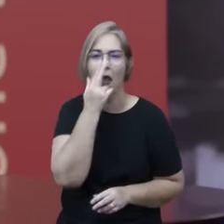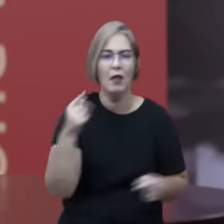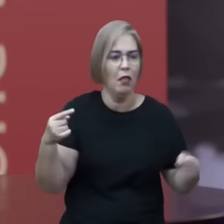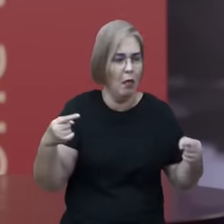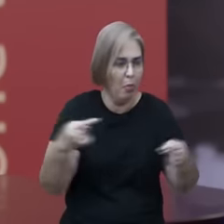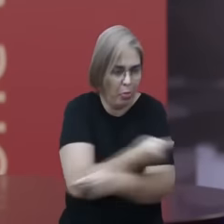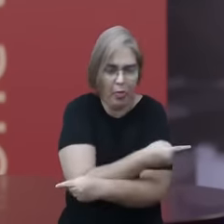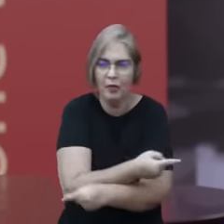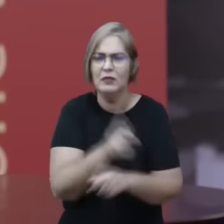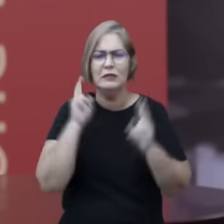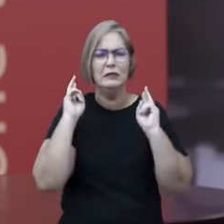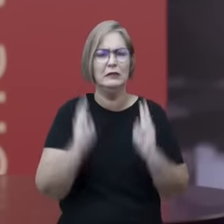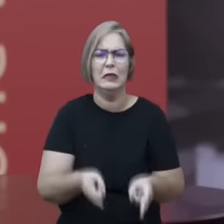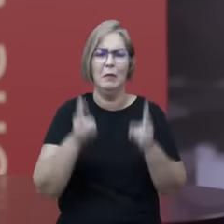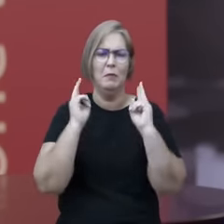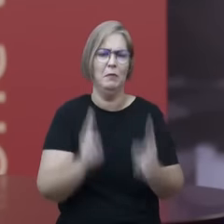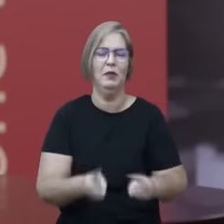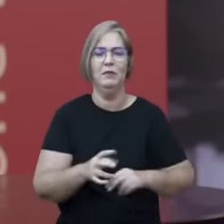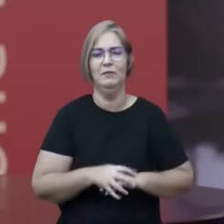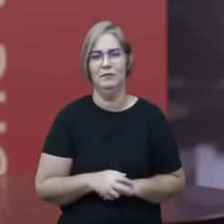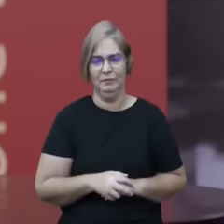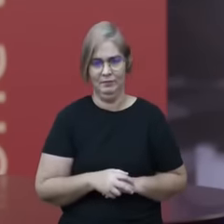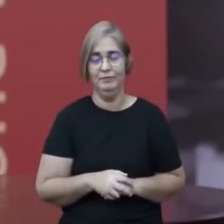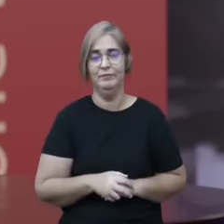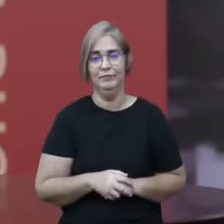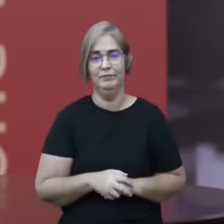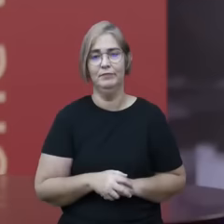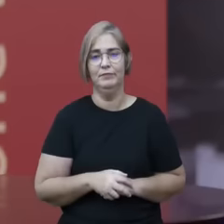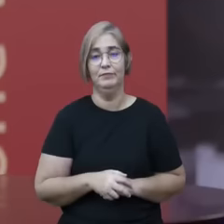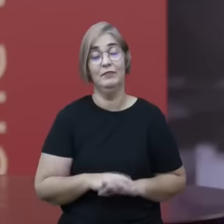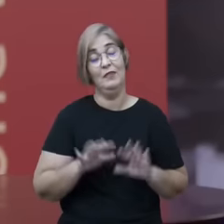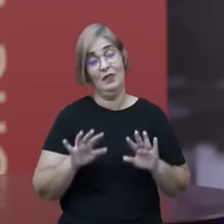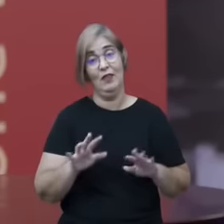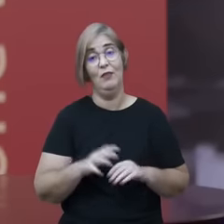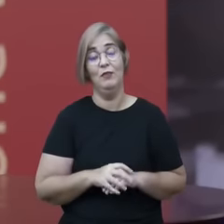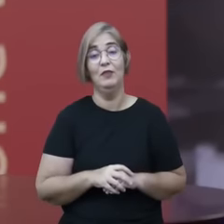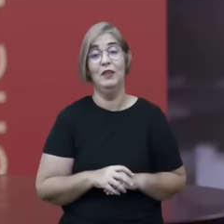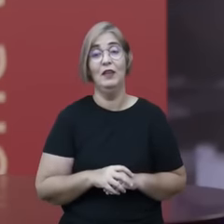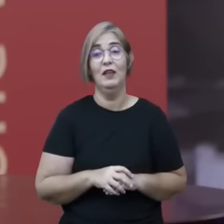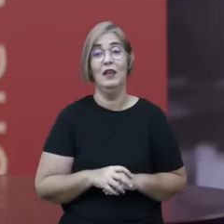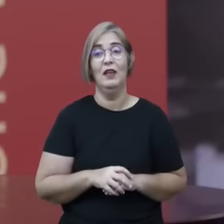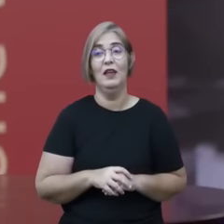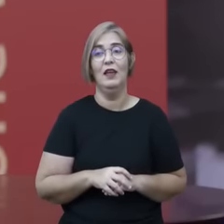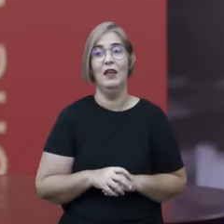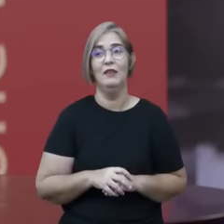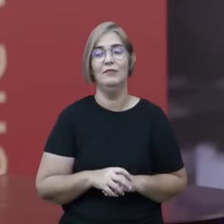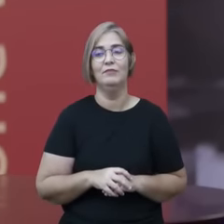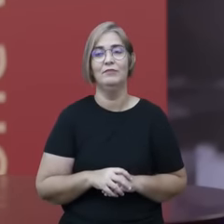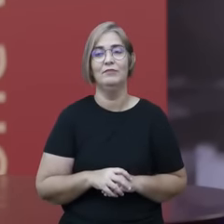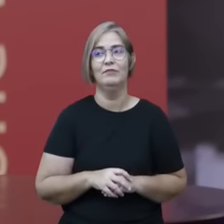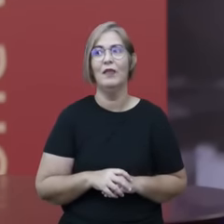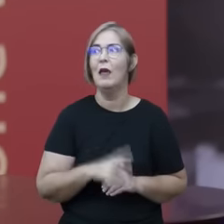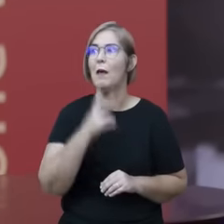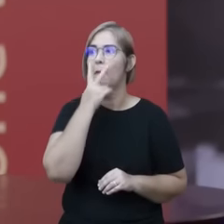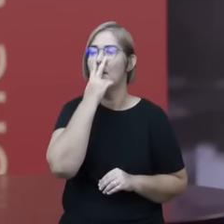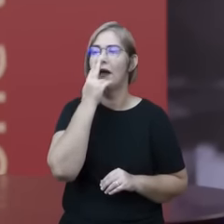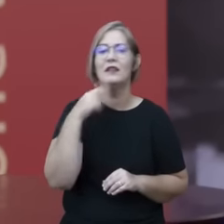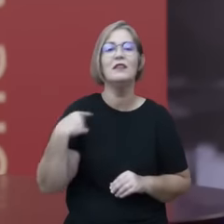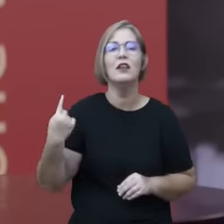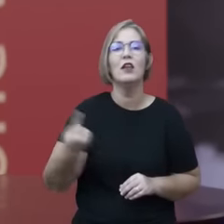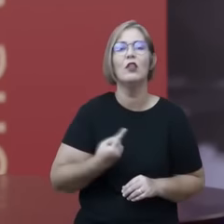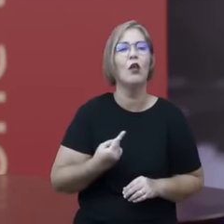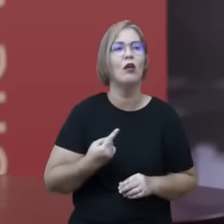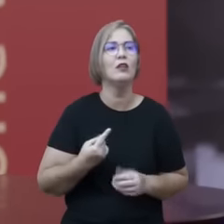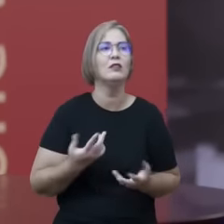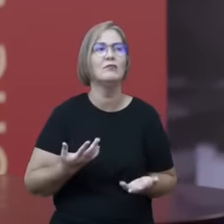existência. É justamente isso, né, que ah, portanto, nos coloca num